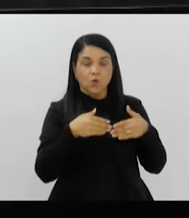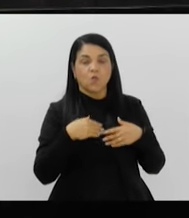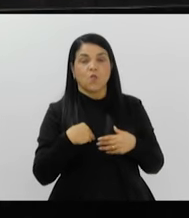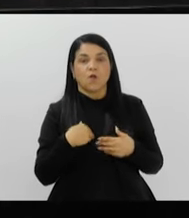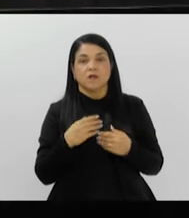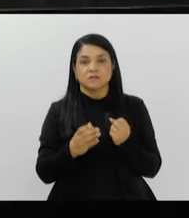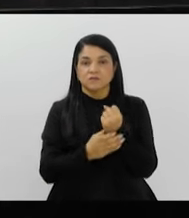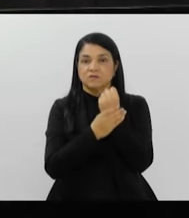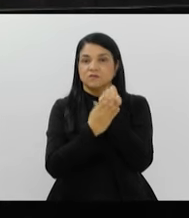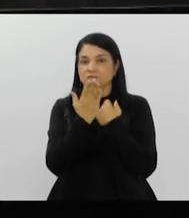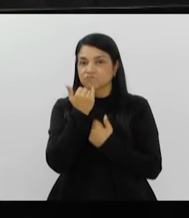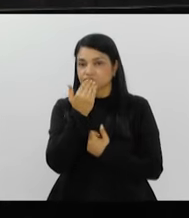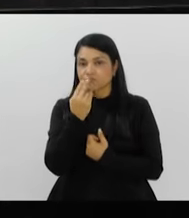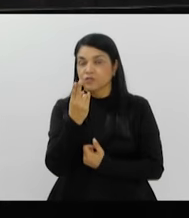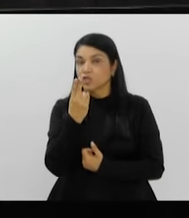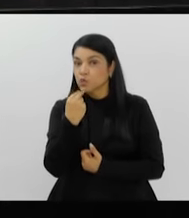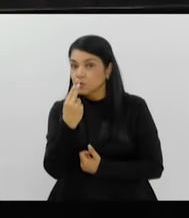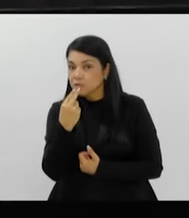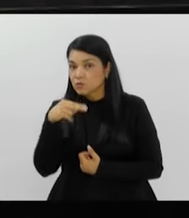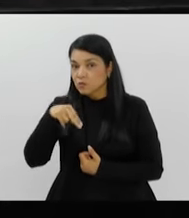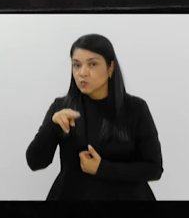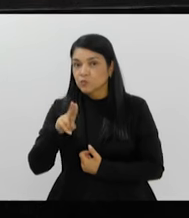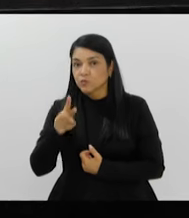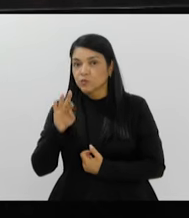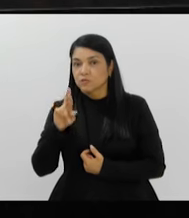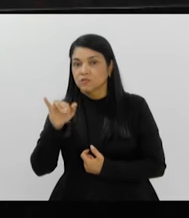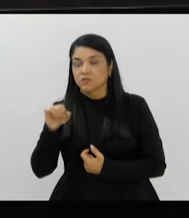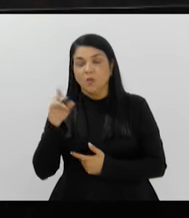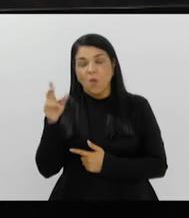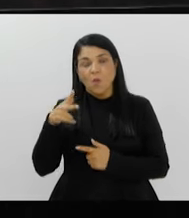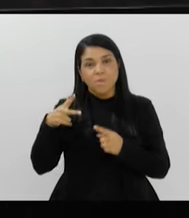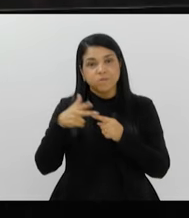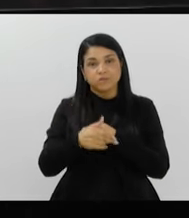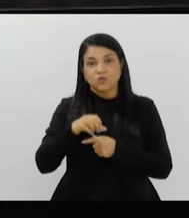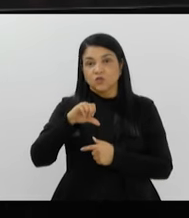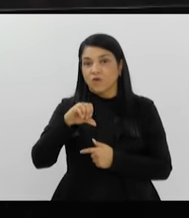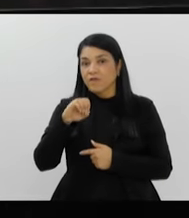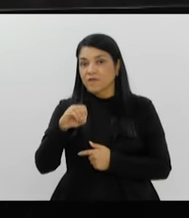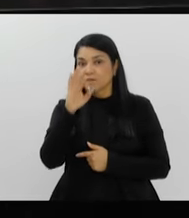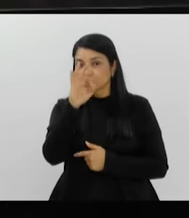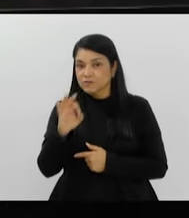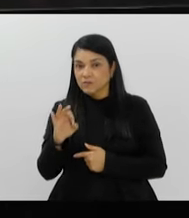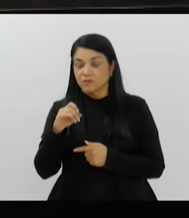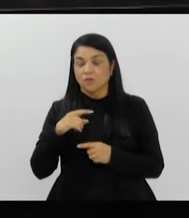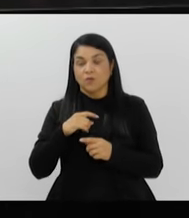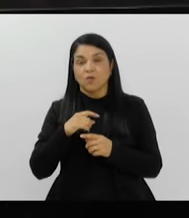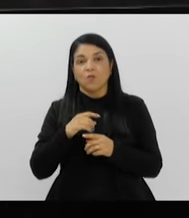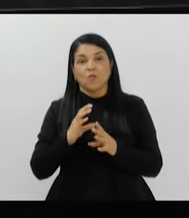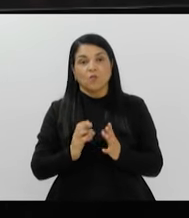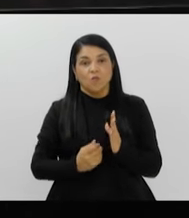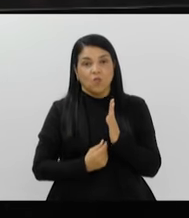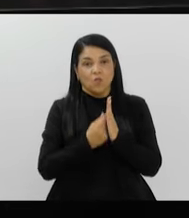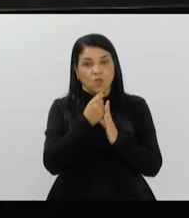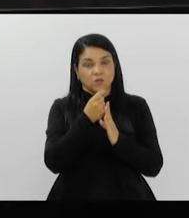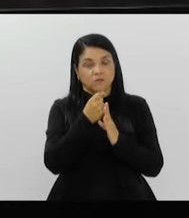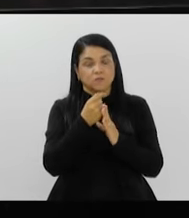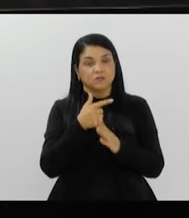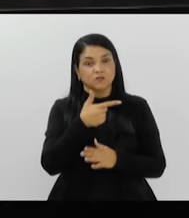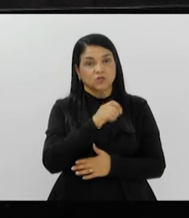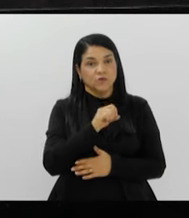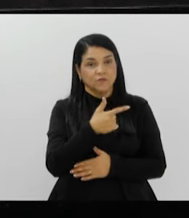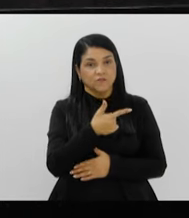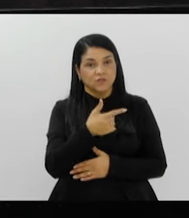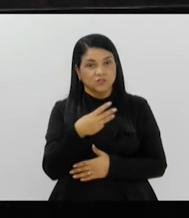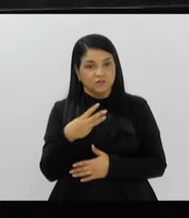nutricional sofreu um corte de 90%. O orçamento do ano de 2023